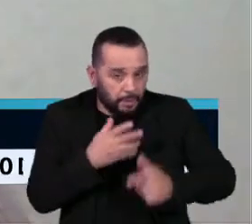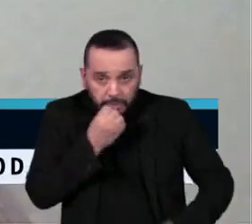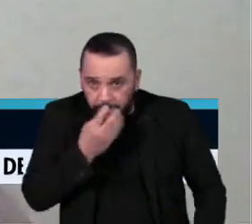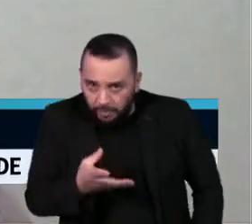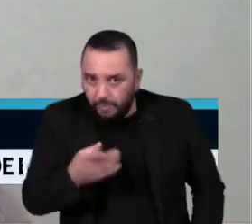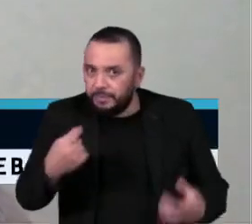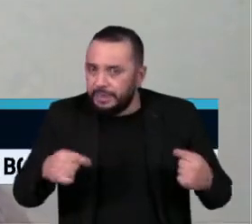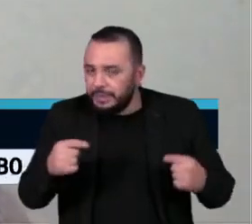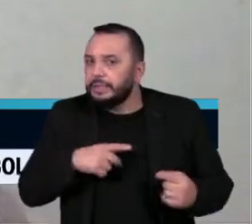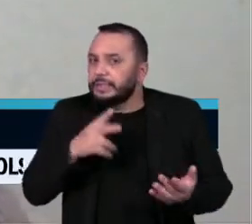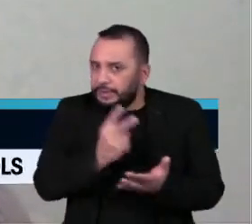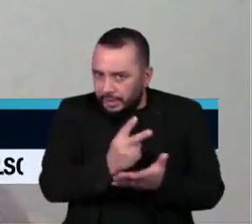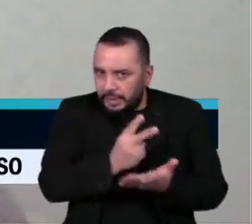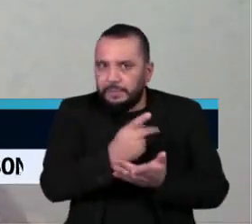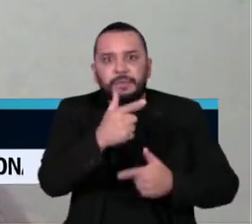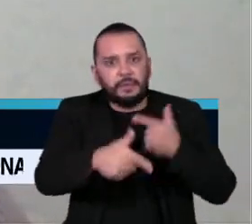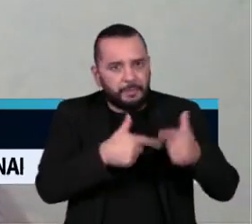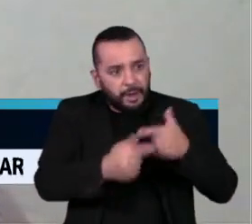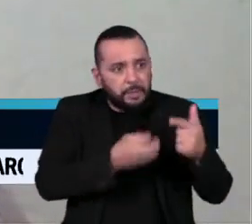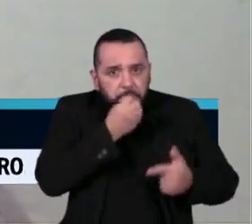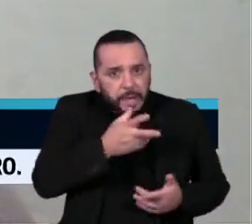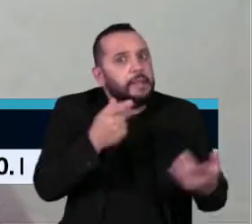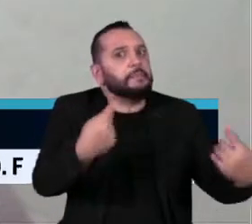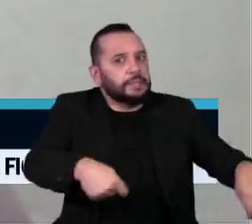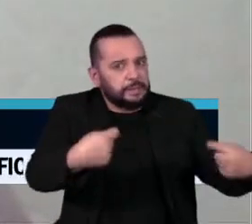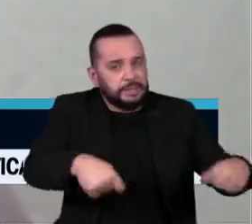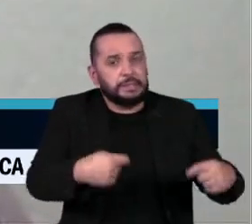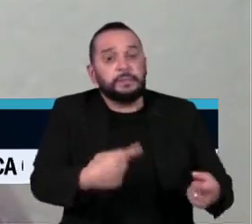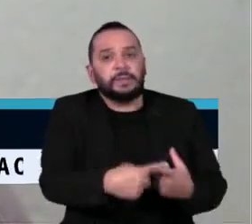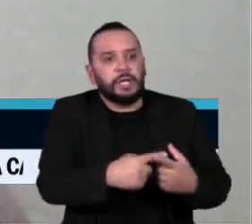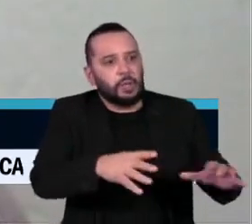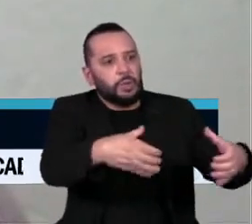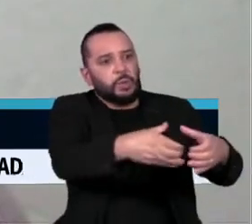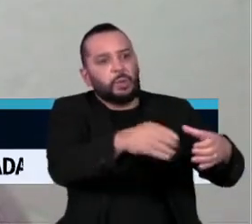certos grupos ou estereótipos que os policiais podem usar, que podem, na